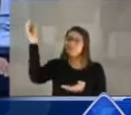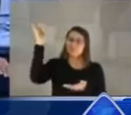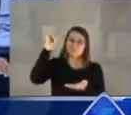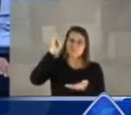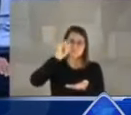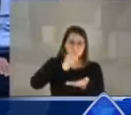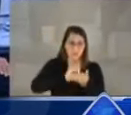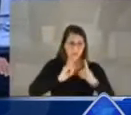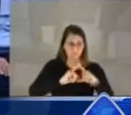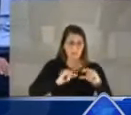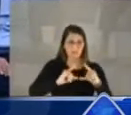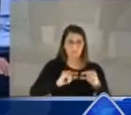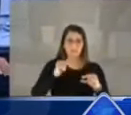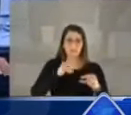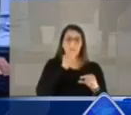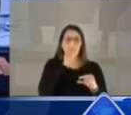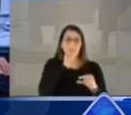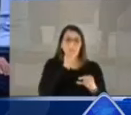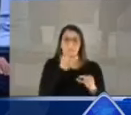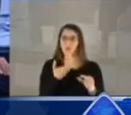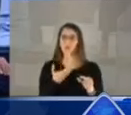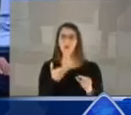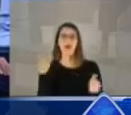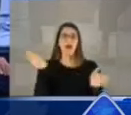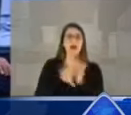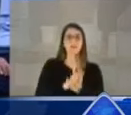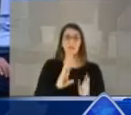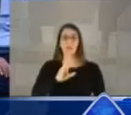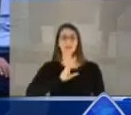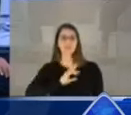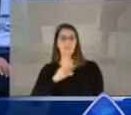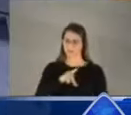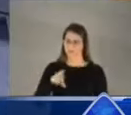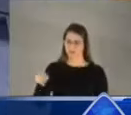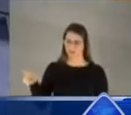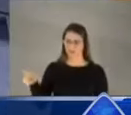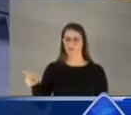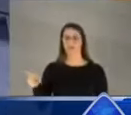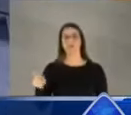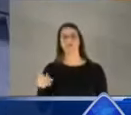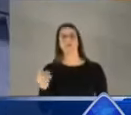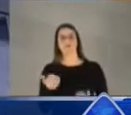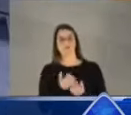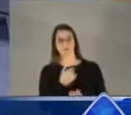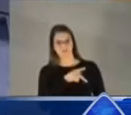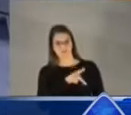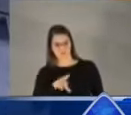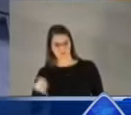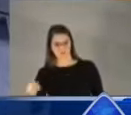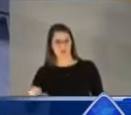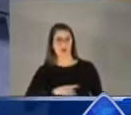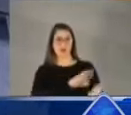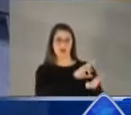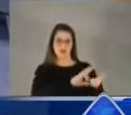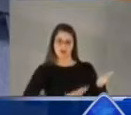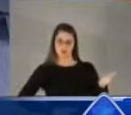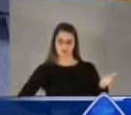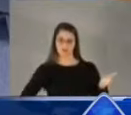momento, o senador Jorginho Melo está fazendo os questionamentos à ex-secretária. Vamos acompanhar ao vivo um